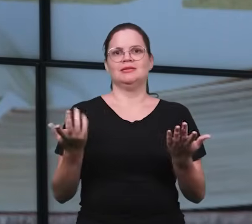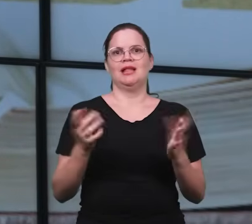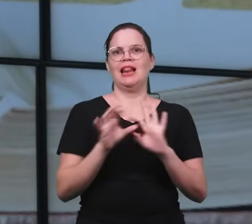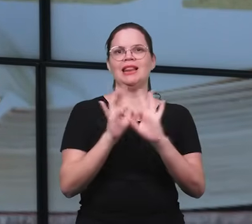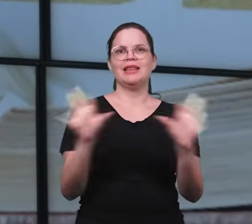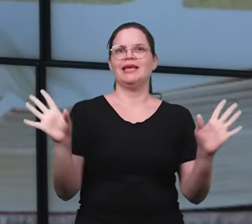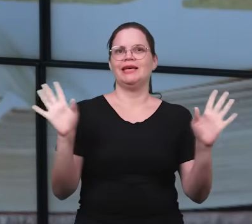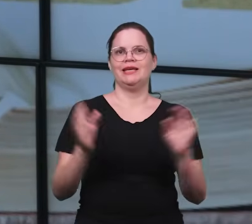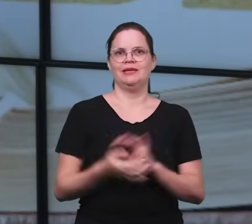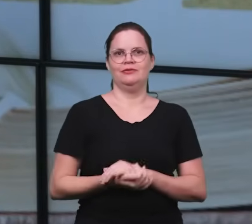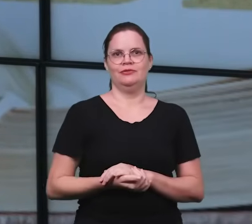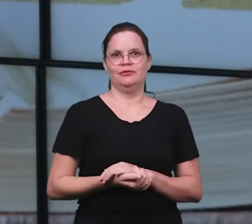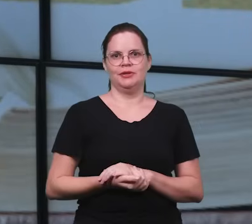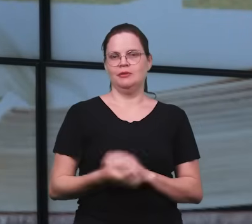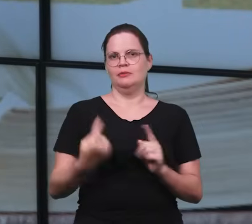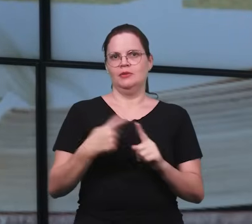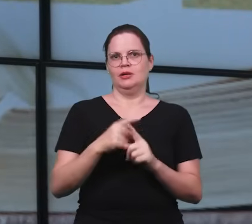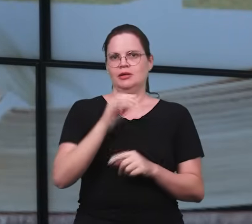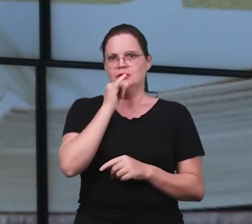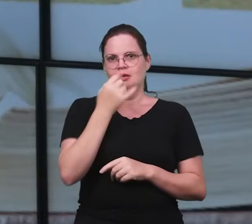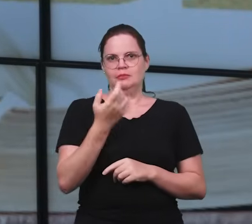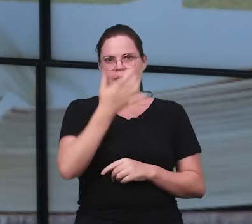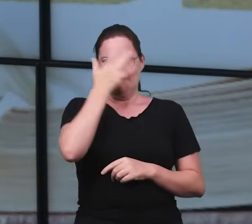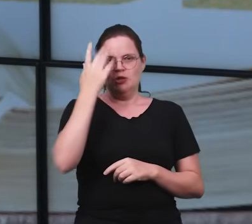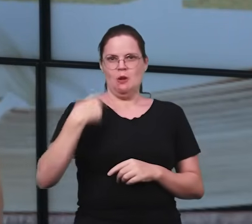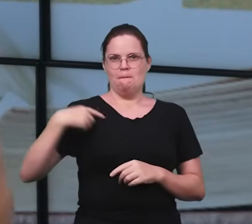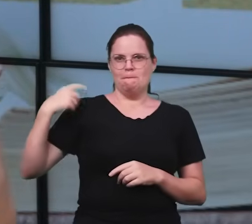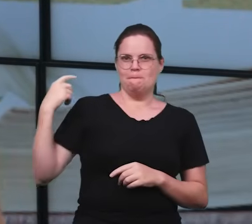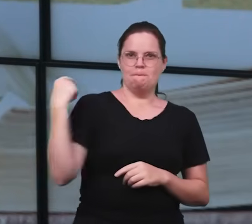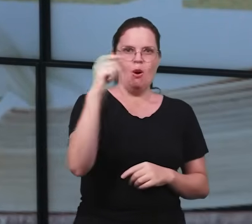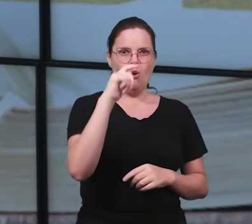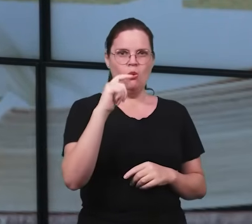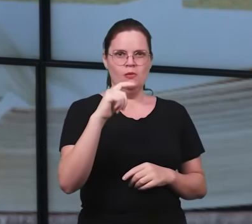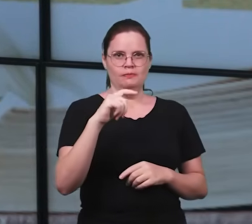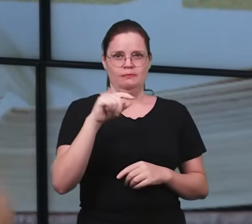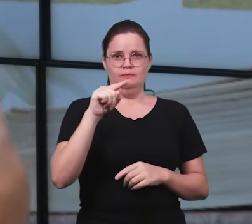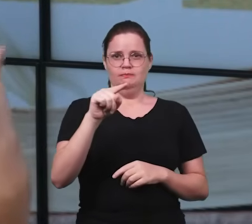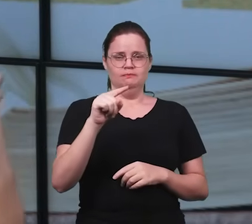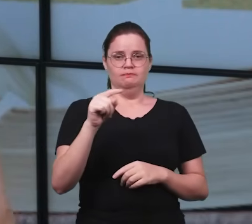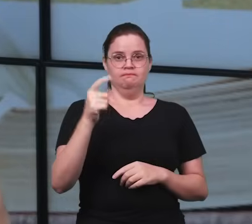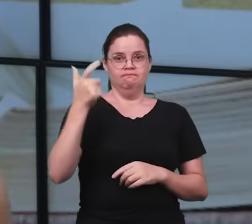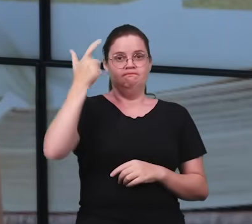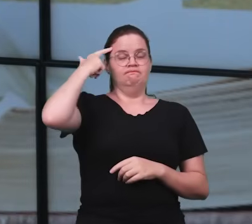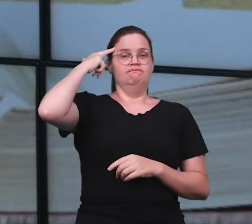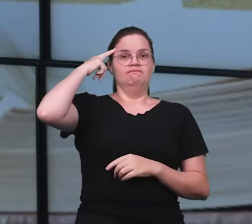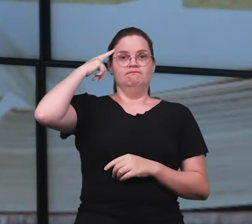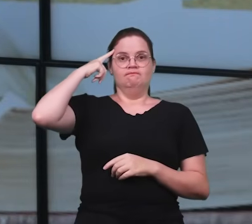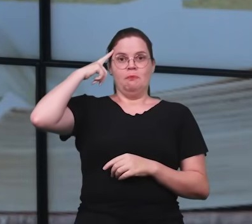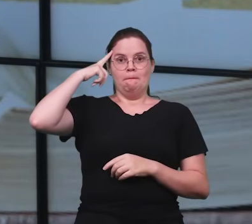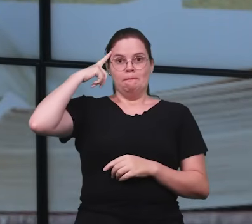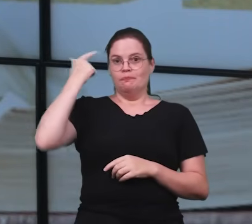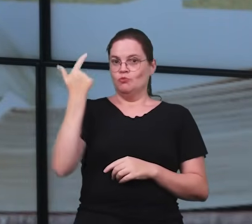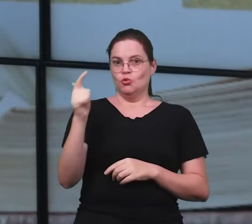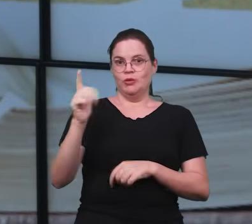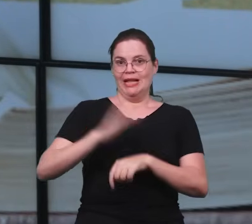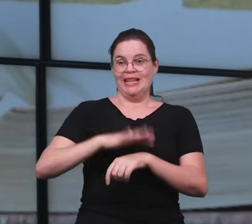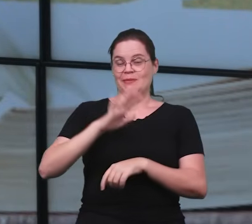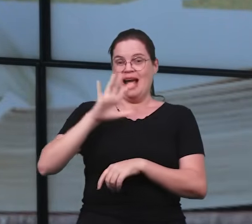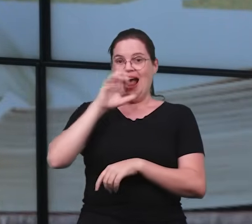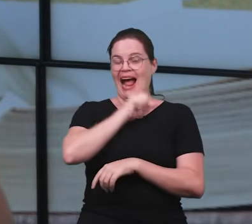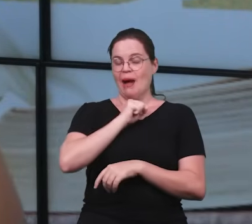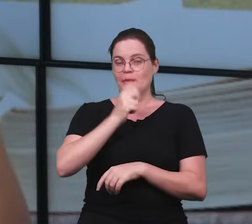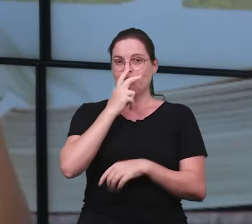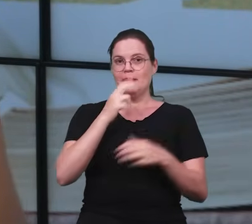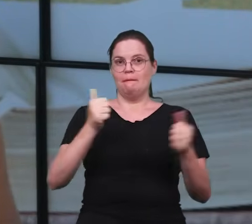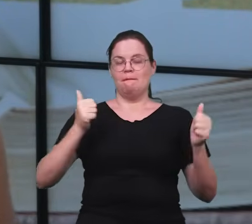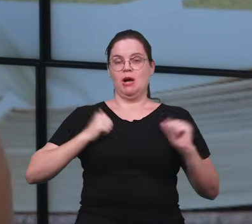com rispidez com você, em que você não tem tempo para parar e pensar naquilo que você vai responder,